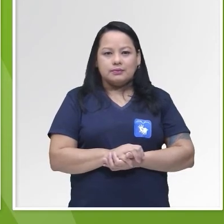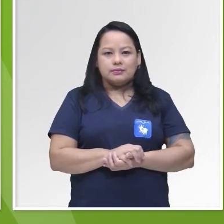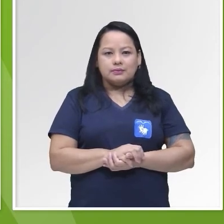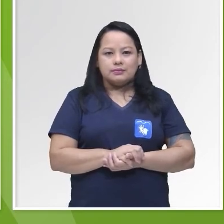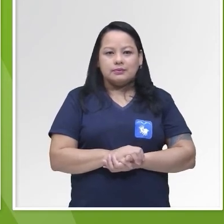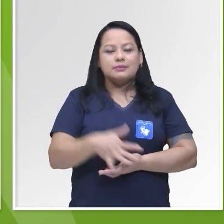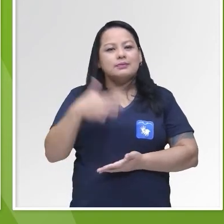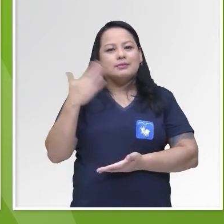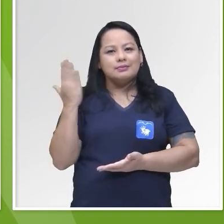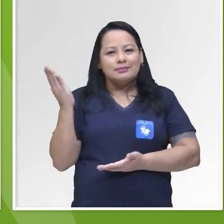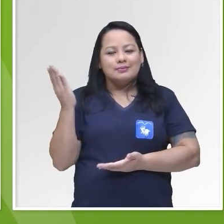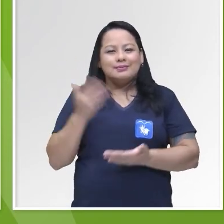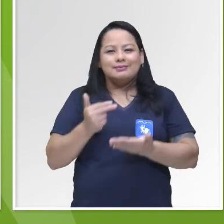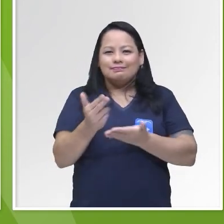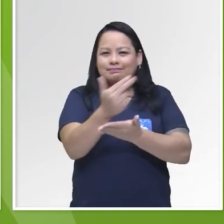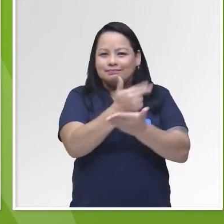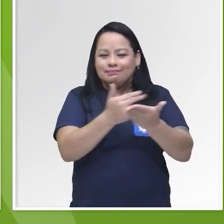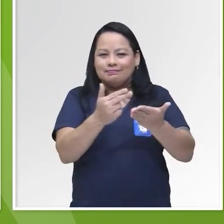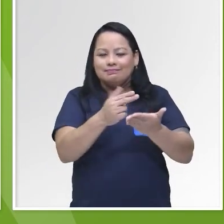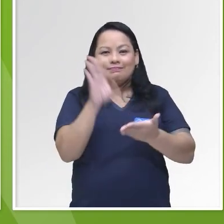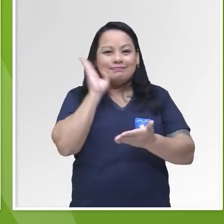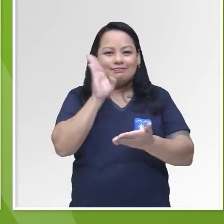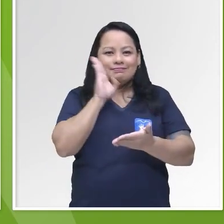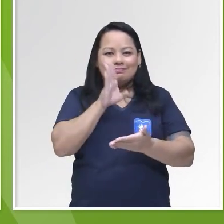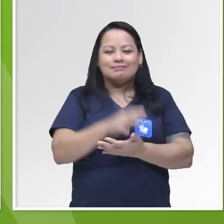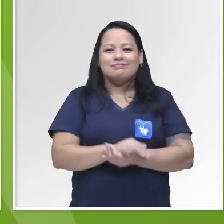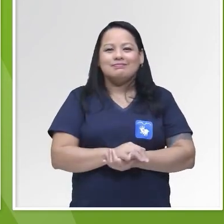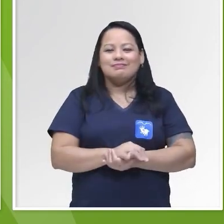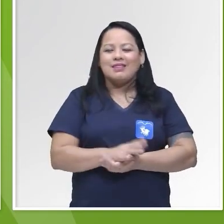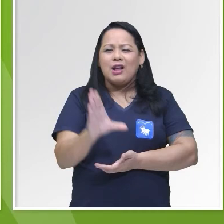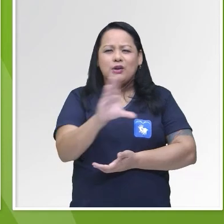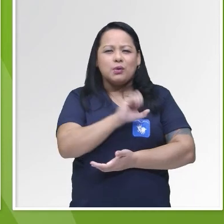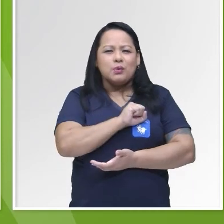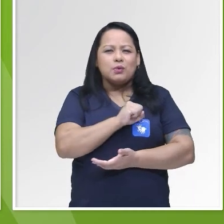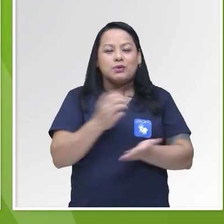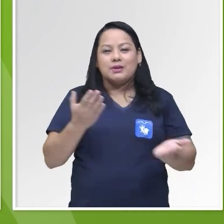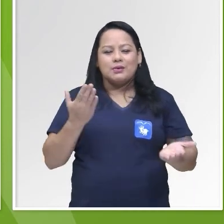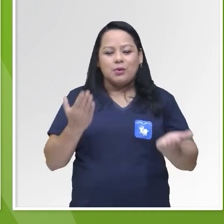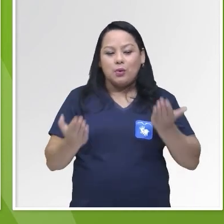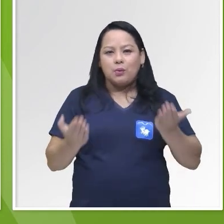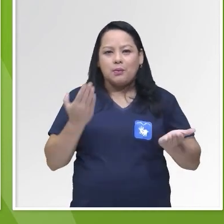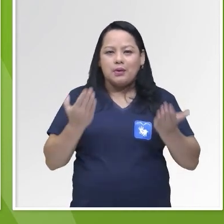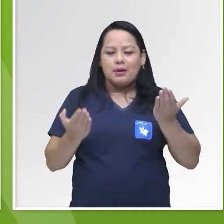esse desenho aí bem bacana, uma outra. Eu gosto muito de trabalhar com analogia, viu, gente?